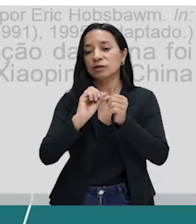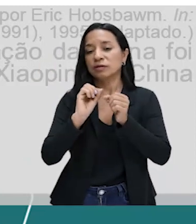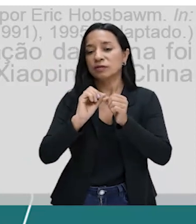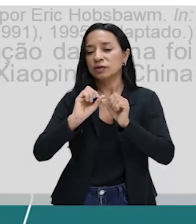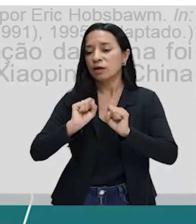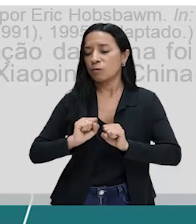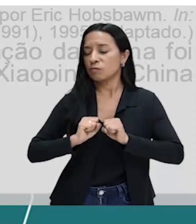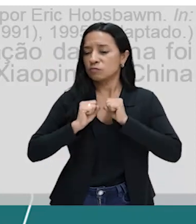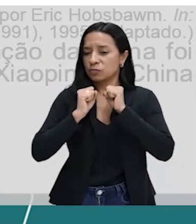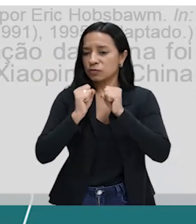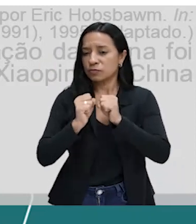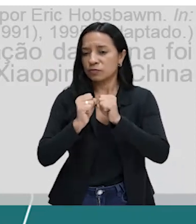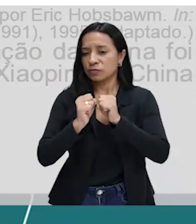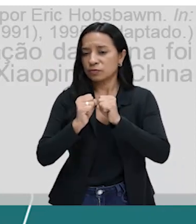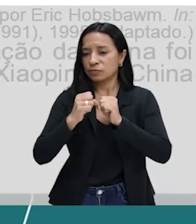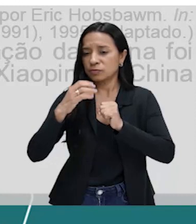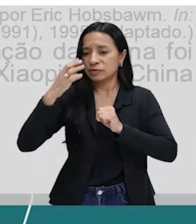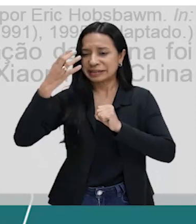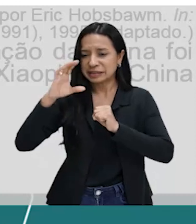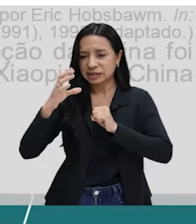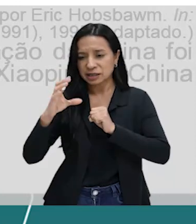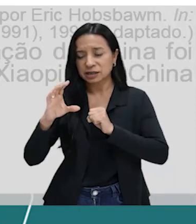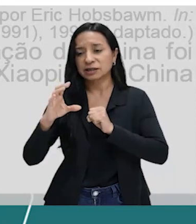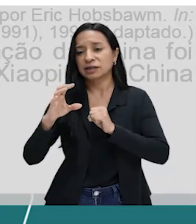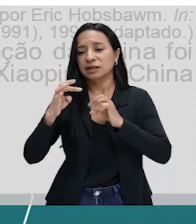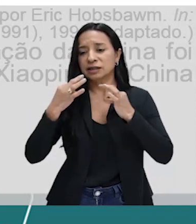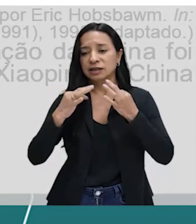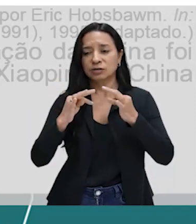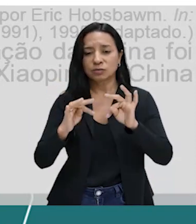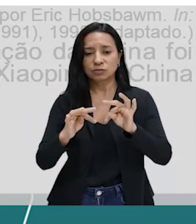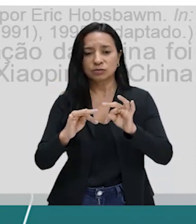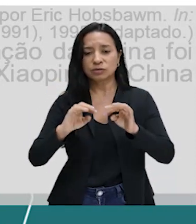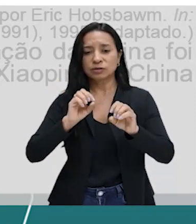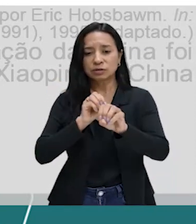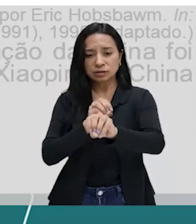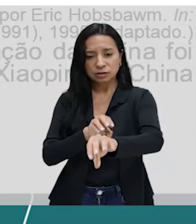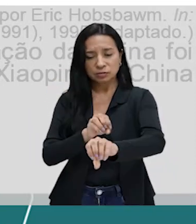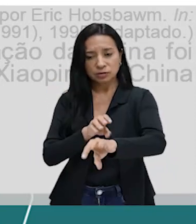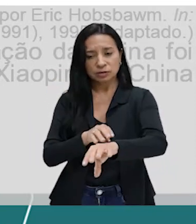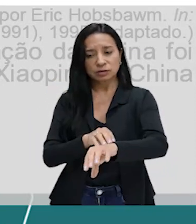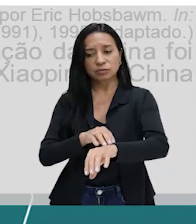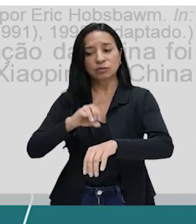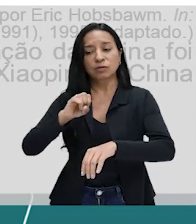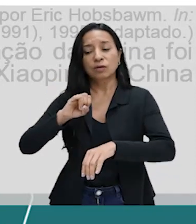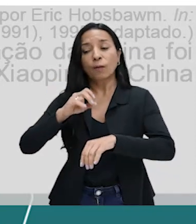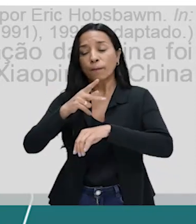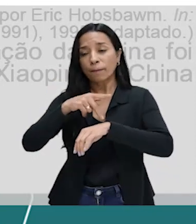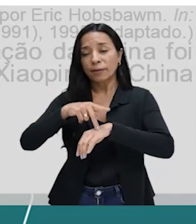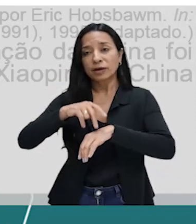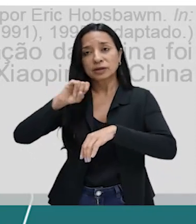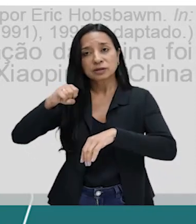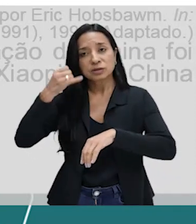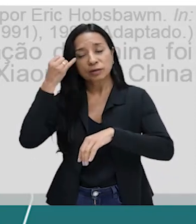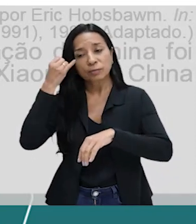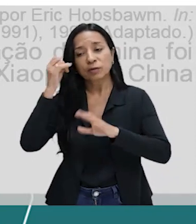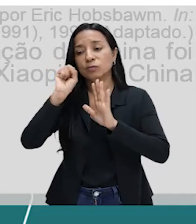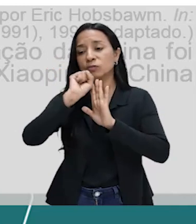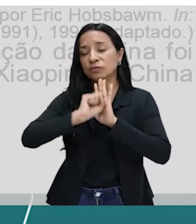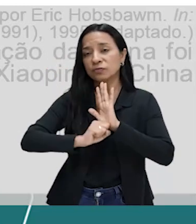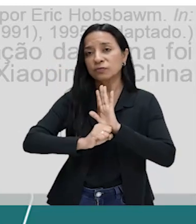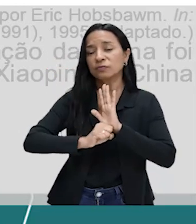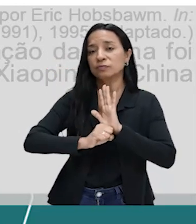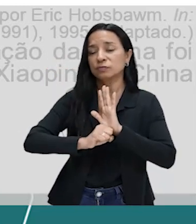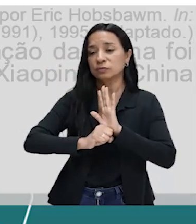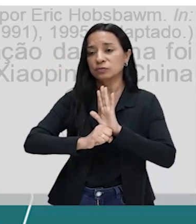em ciência, tecnologia e educação. Quer dizer, o Japão lá no final do século XIX. A China, de certa forma, teve